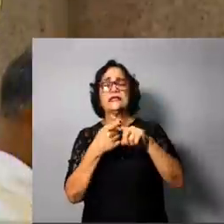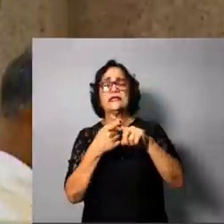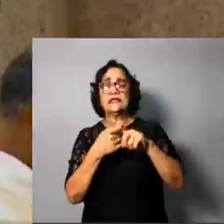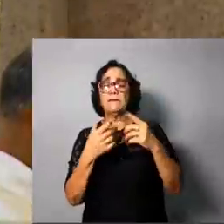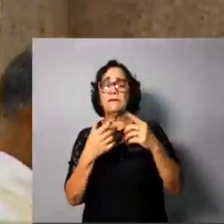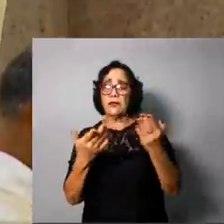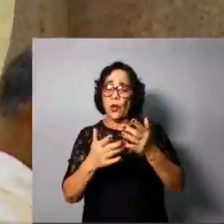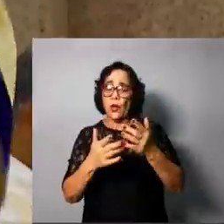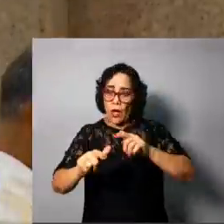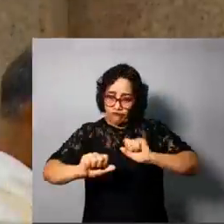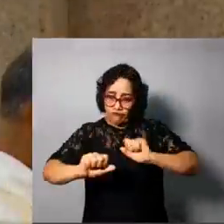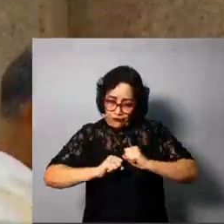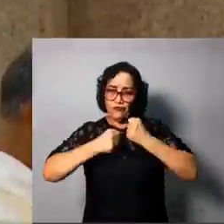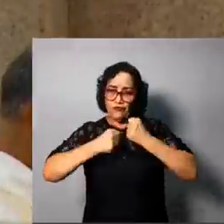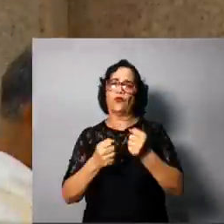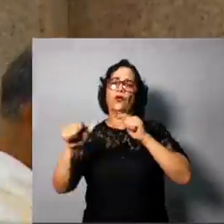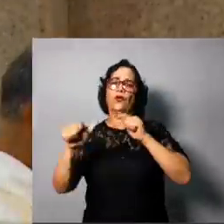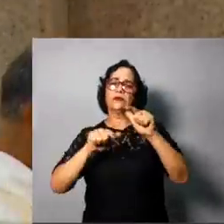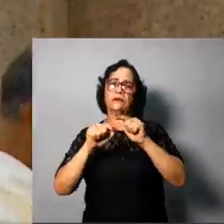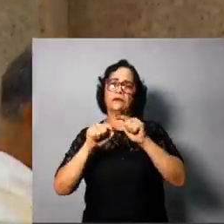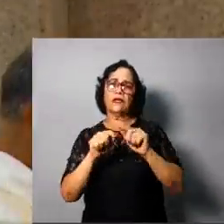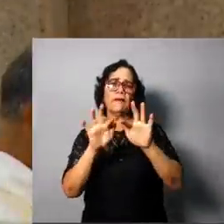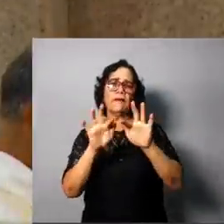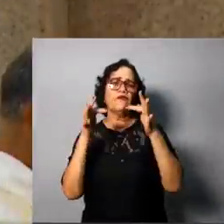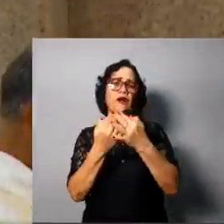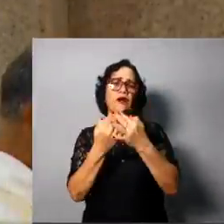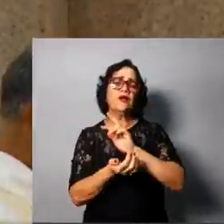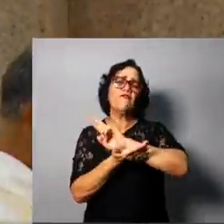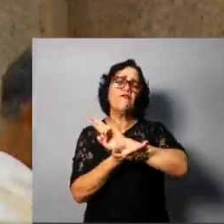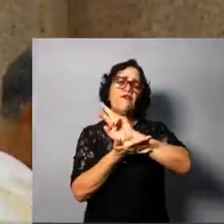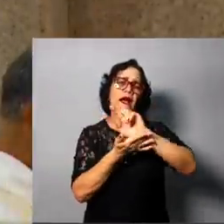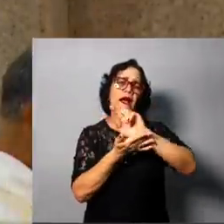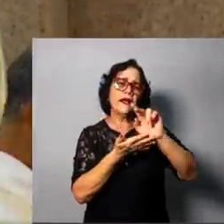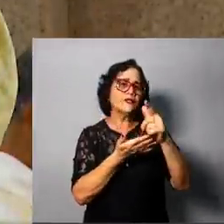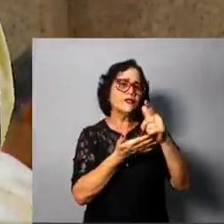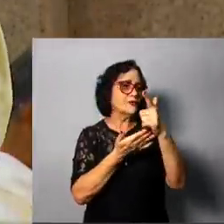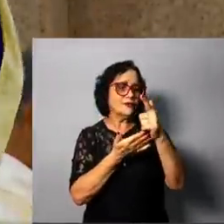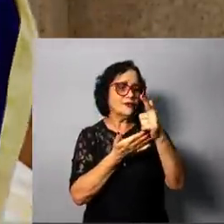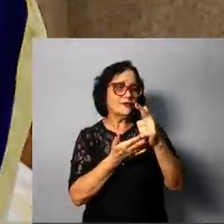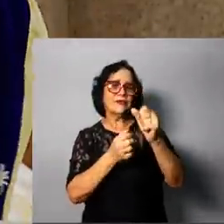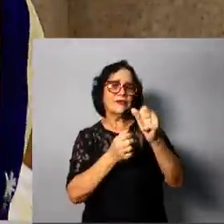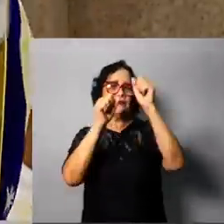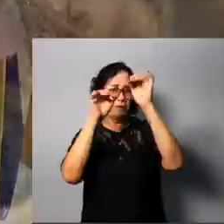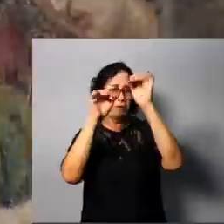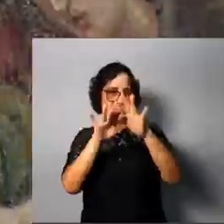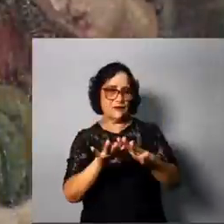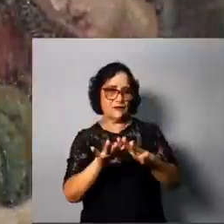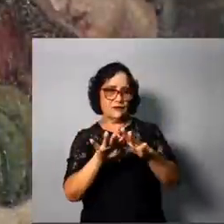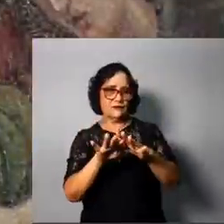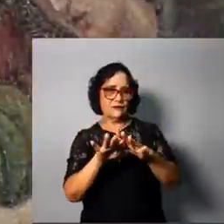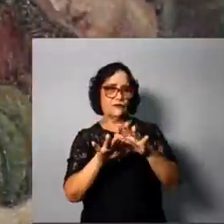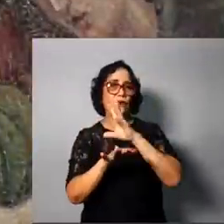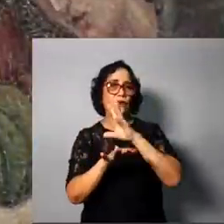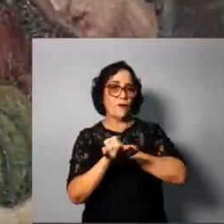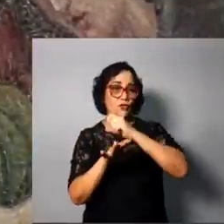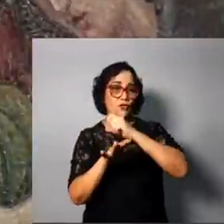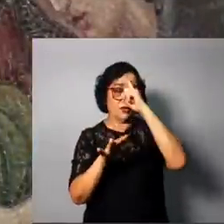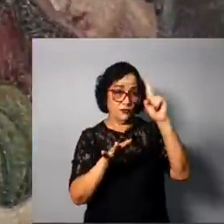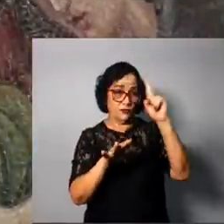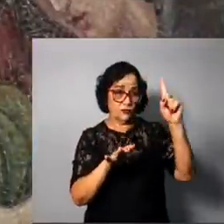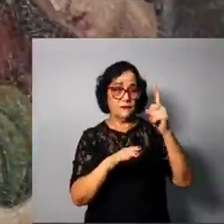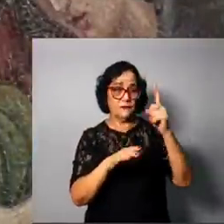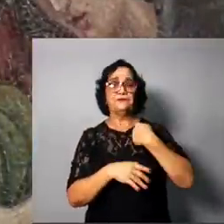que ainda não tiveram esta graça. Nós, como Paulo, apóstolo, evangelizador, devemos